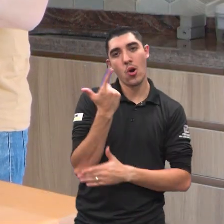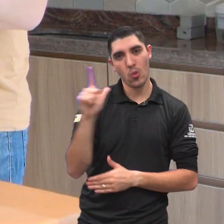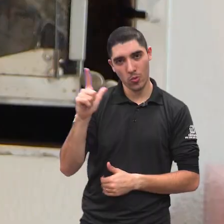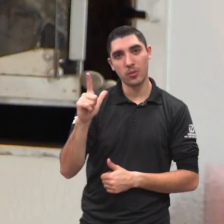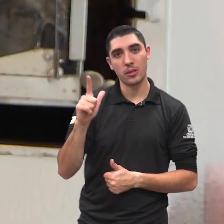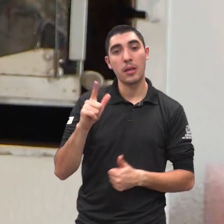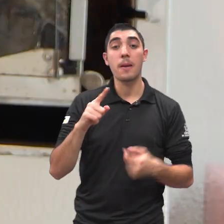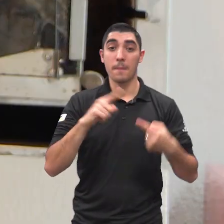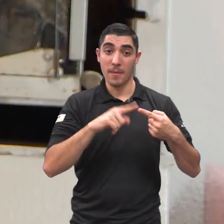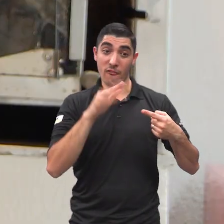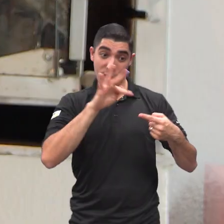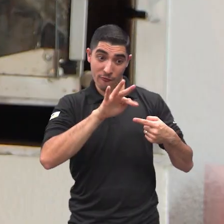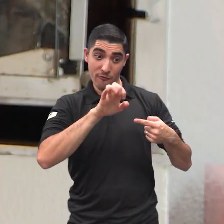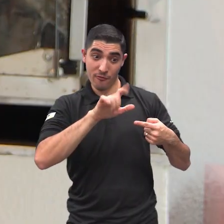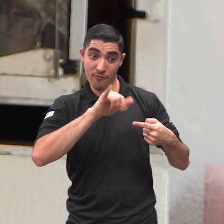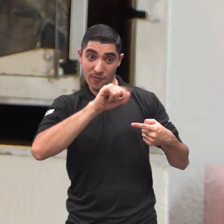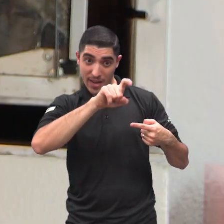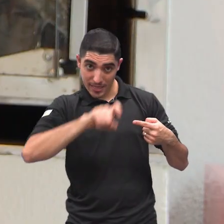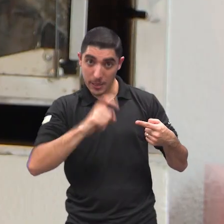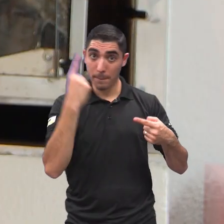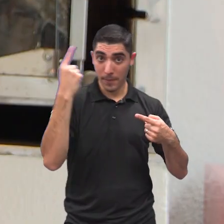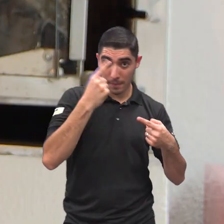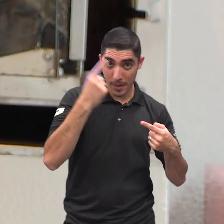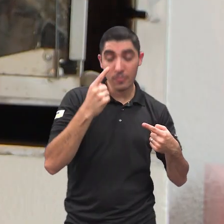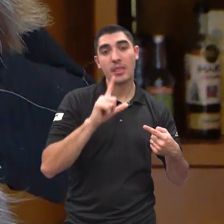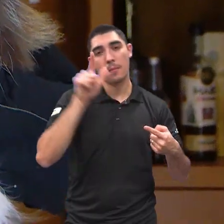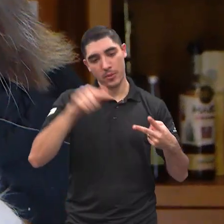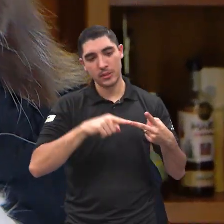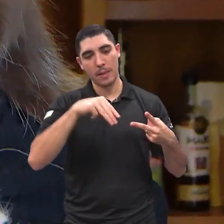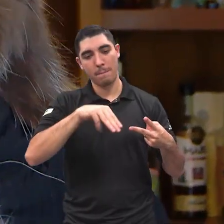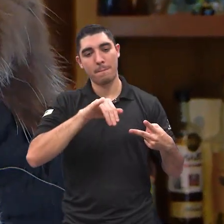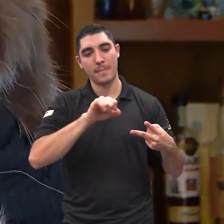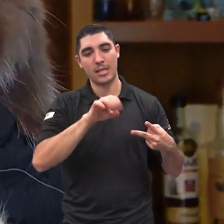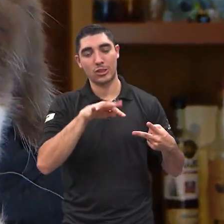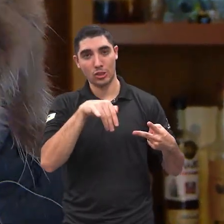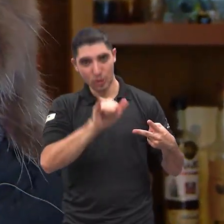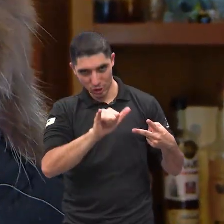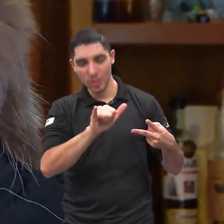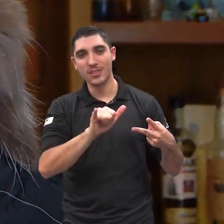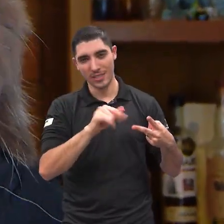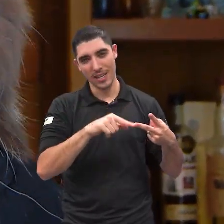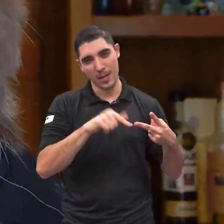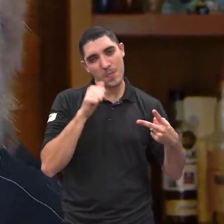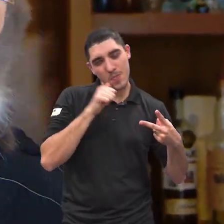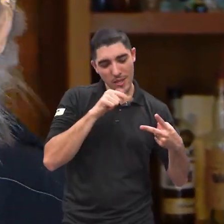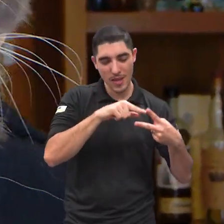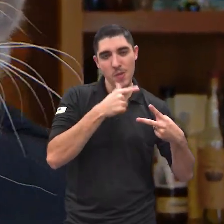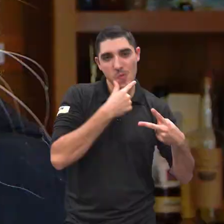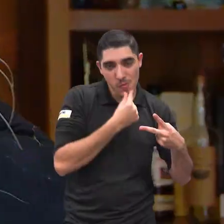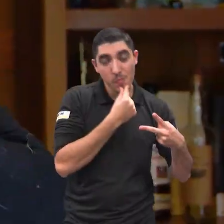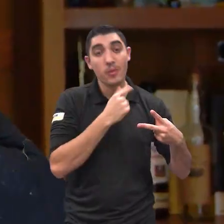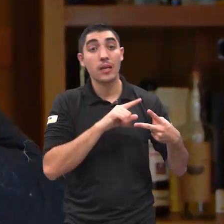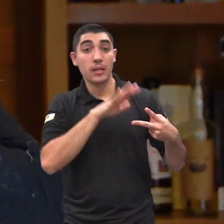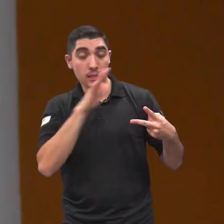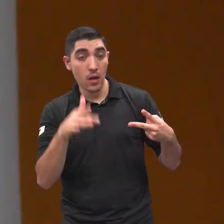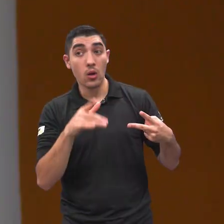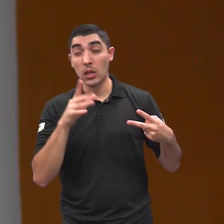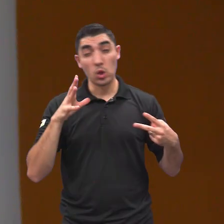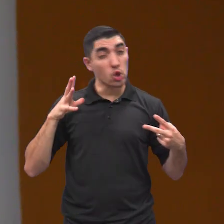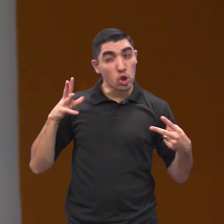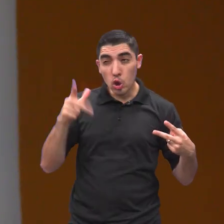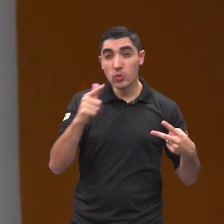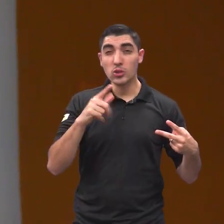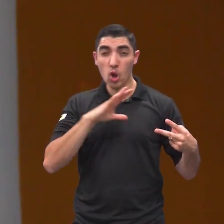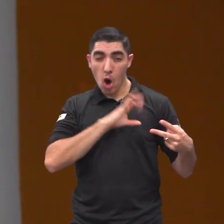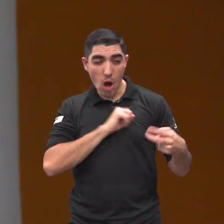outro, né? Primeiro eu comprei um Félix, Sim. e aí depois eu quis comprar a Misty, que é a fêmea. E todo mundo que tem essa raça